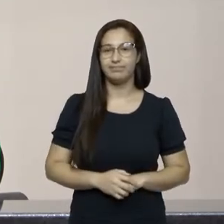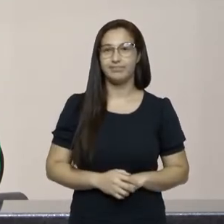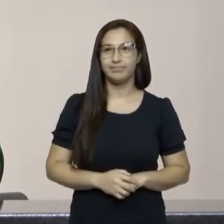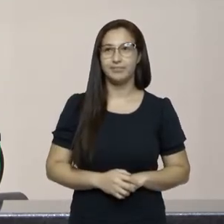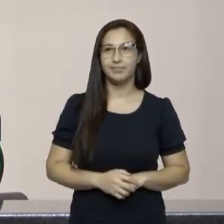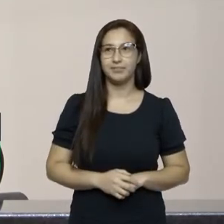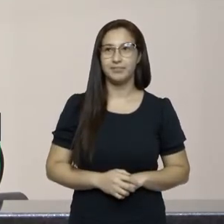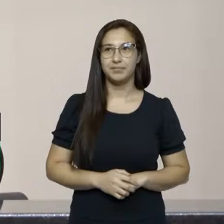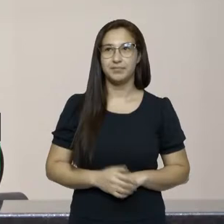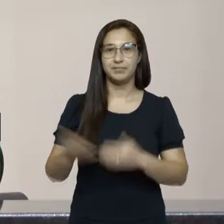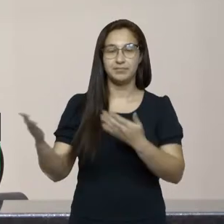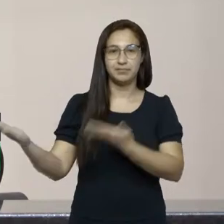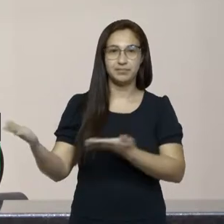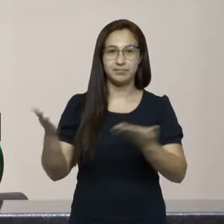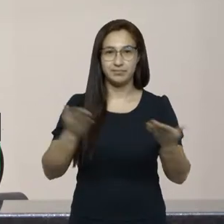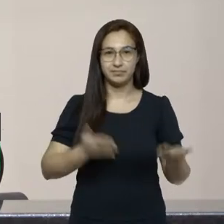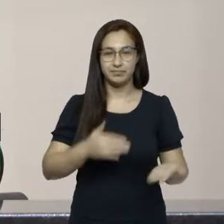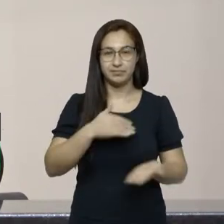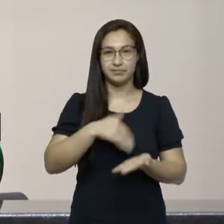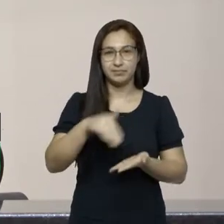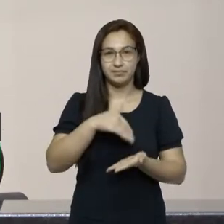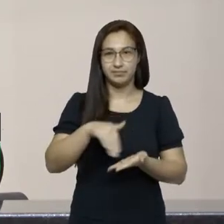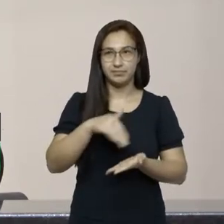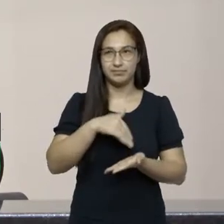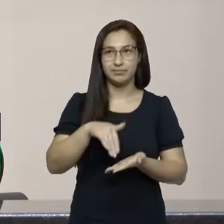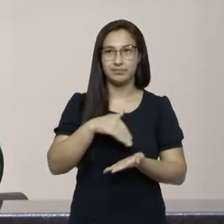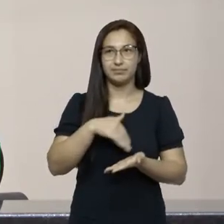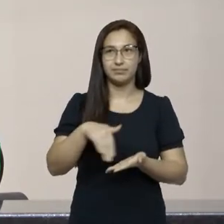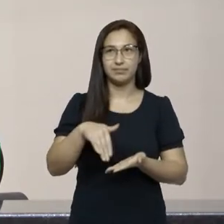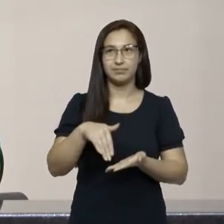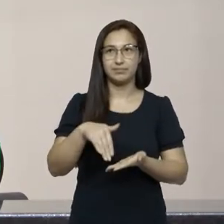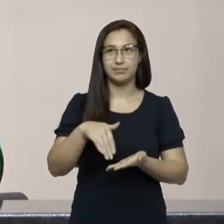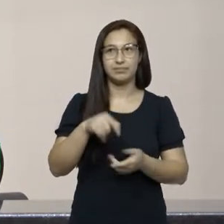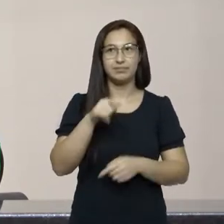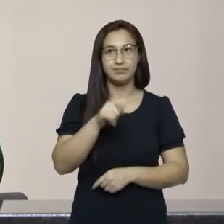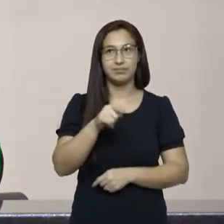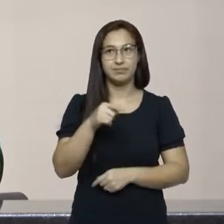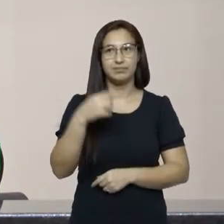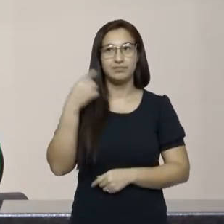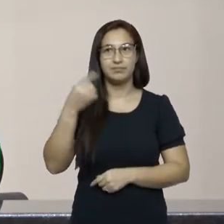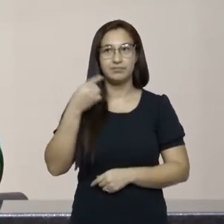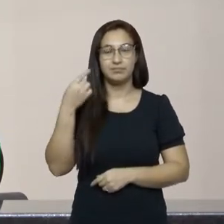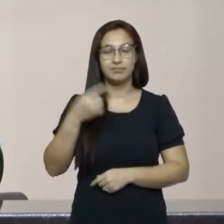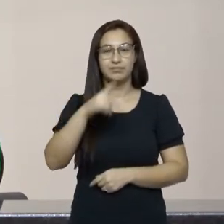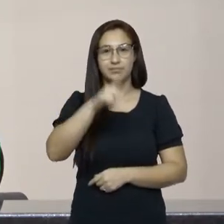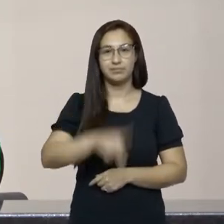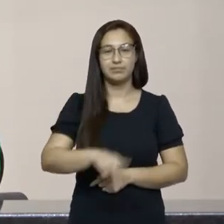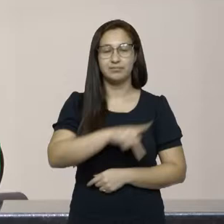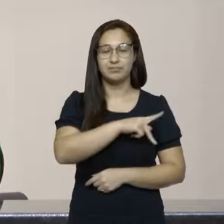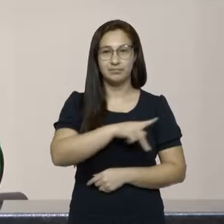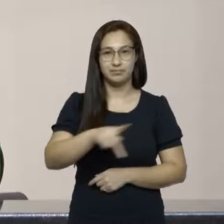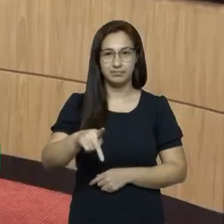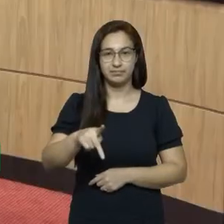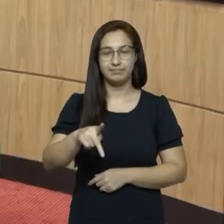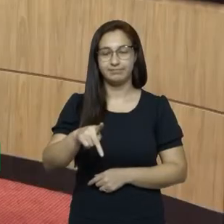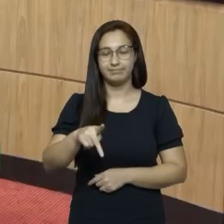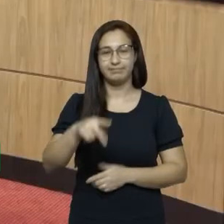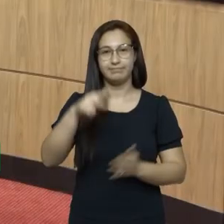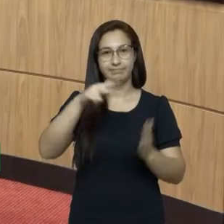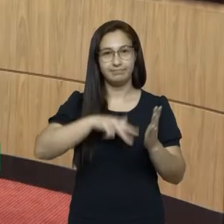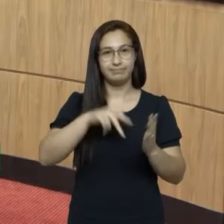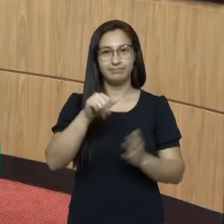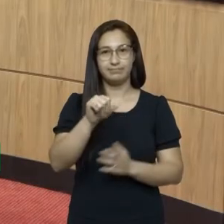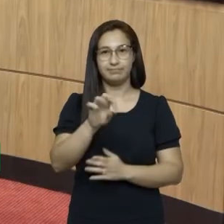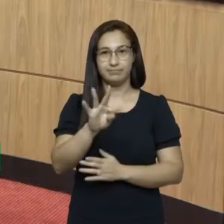Convido o senhor secretário, excelentíssimo deputado Padre Pedro Baudiceira, para proceder à